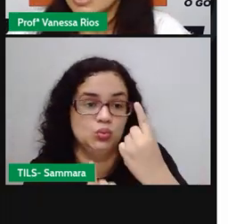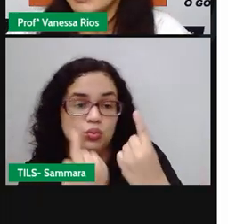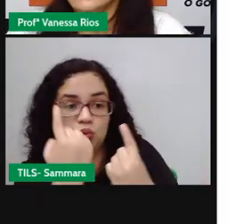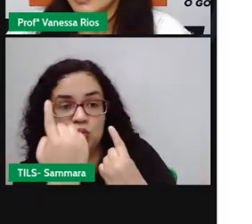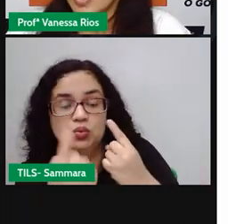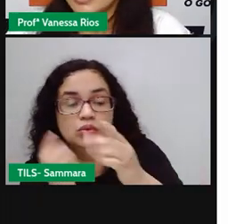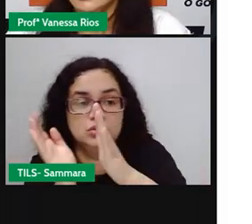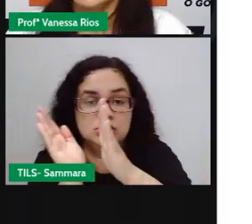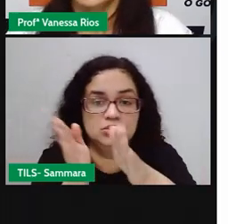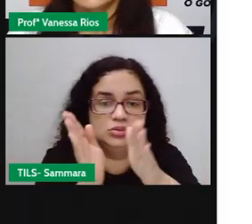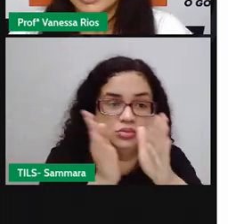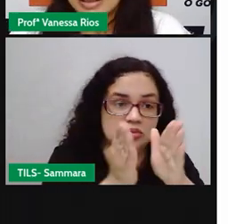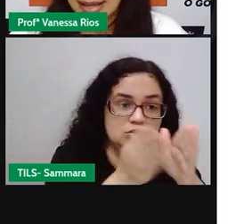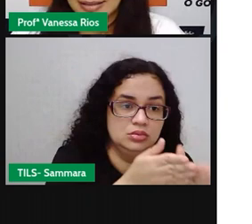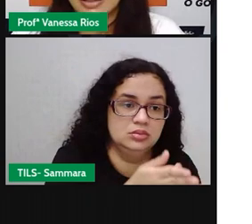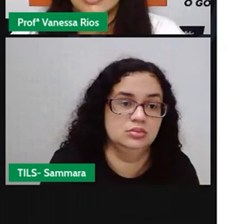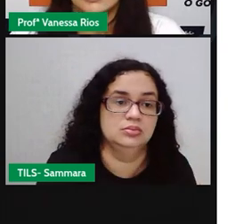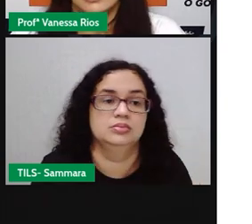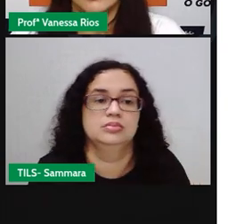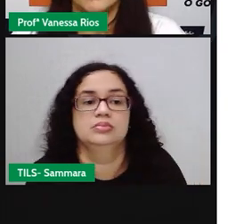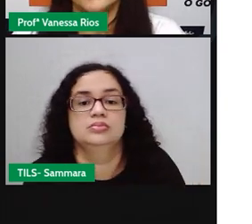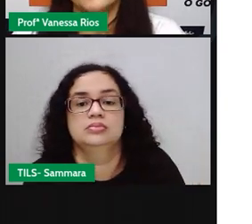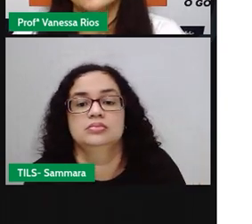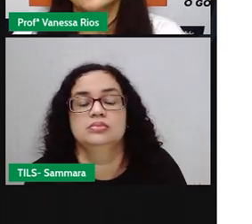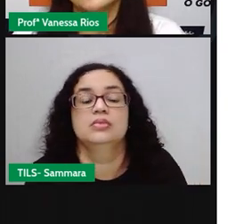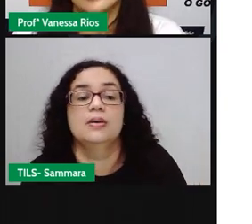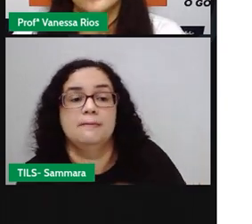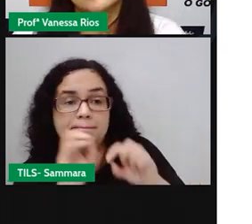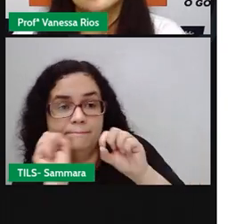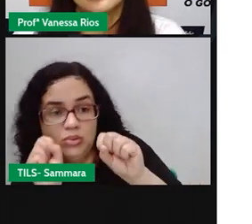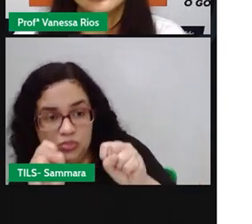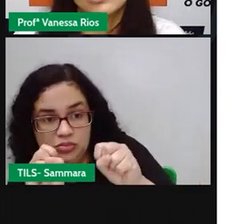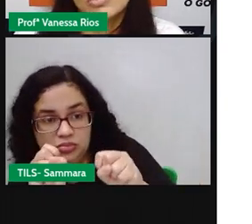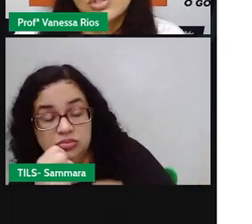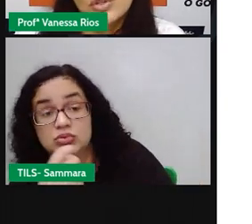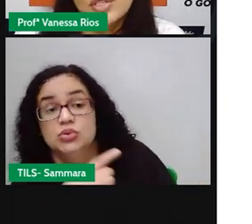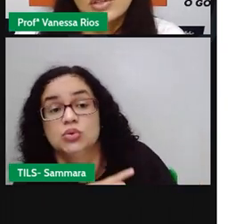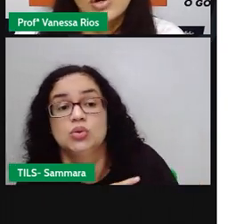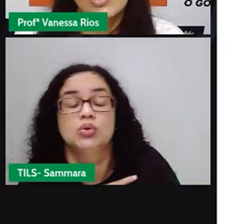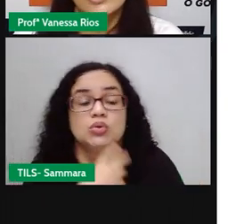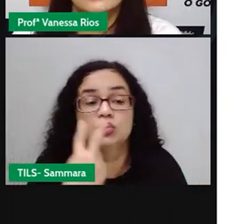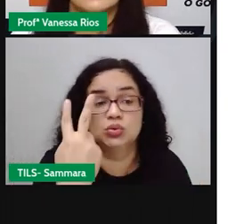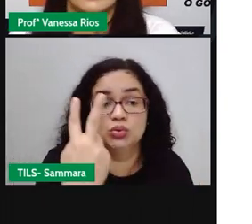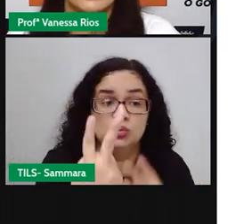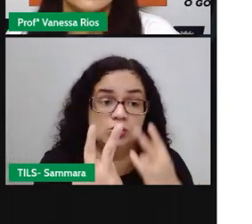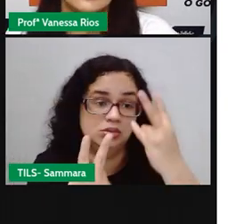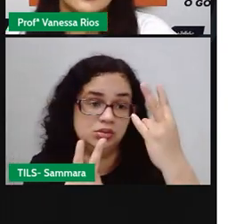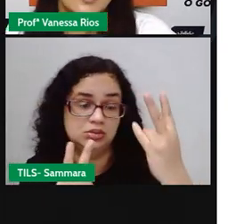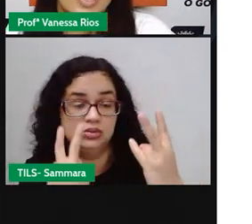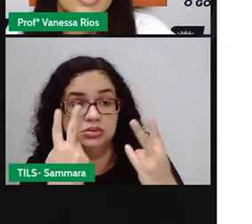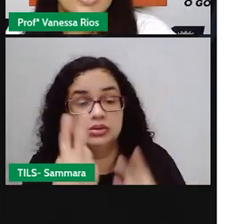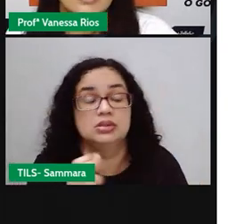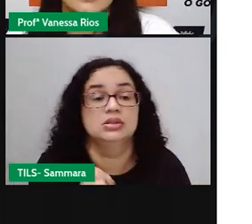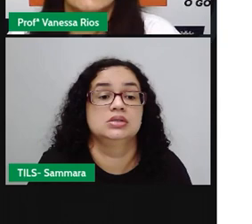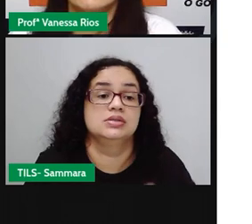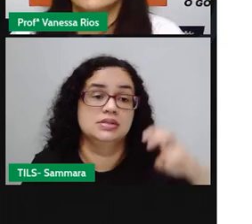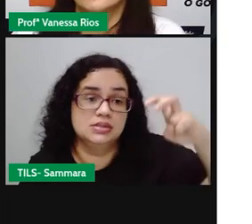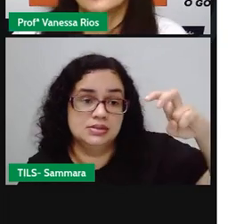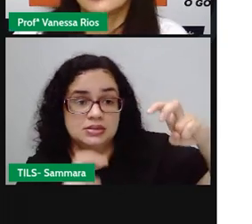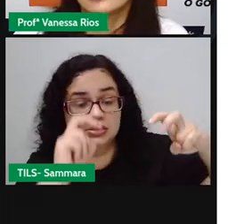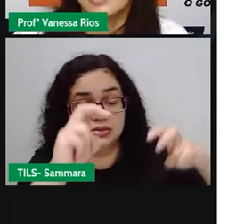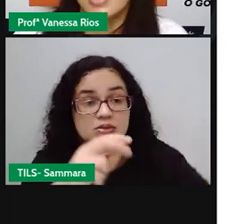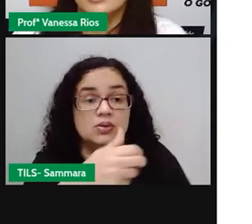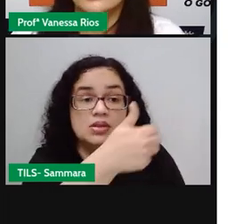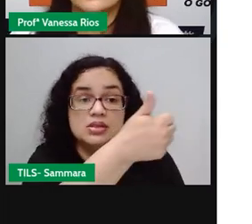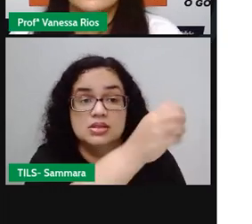precisam seguir uma sequência ordenada. Então, podem existir sequências que contam de 2 em 2, de 5 em 5,